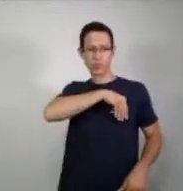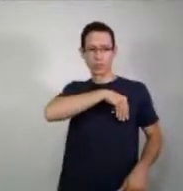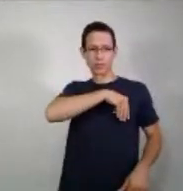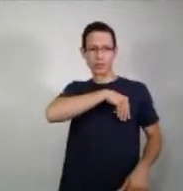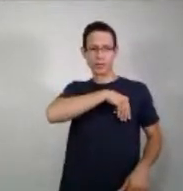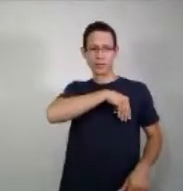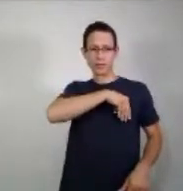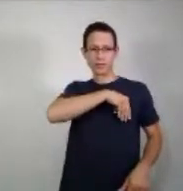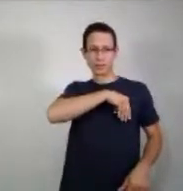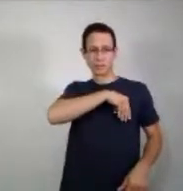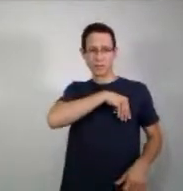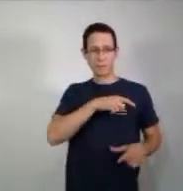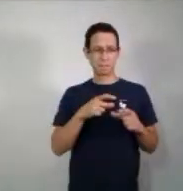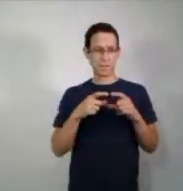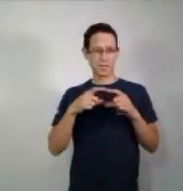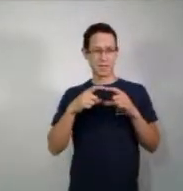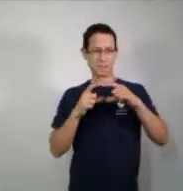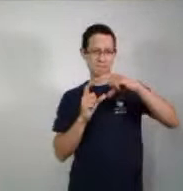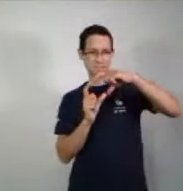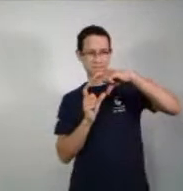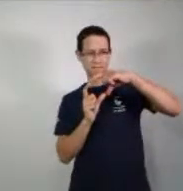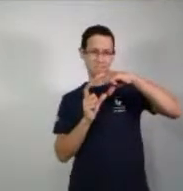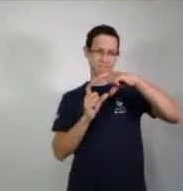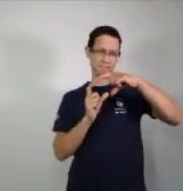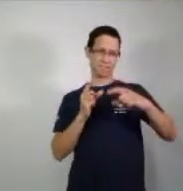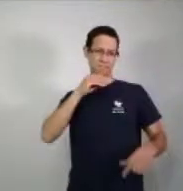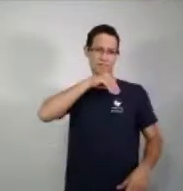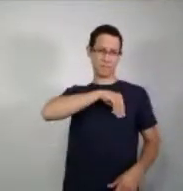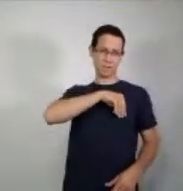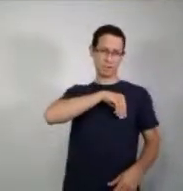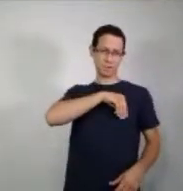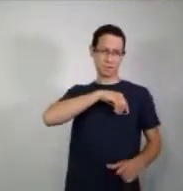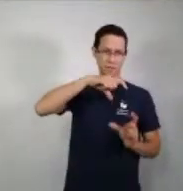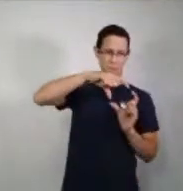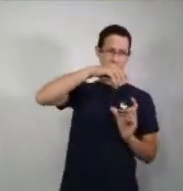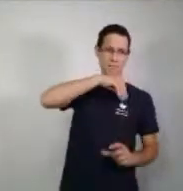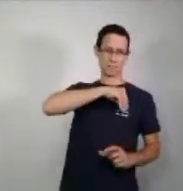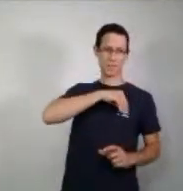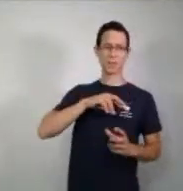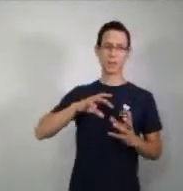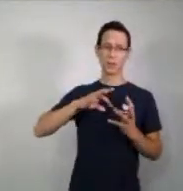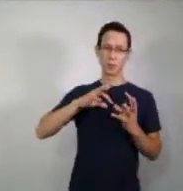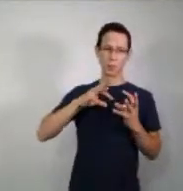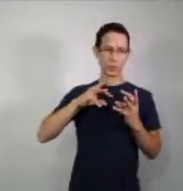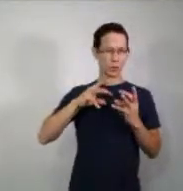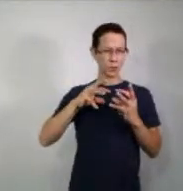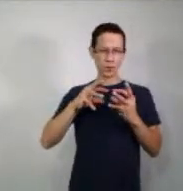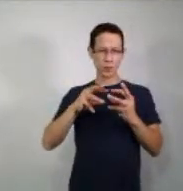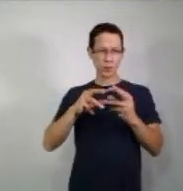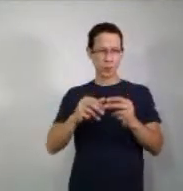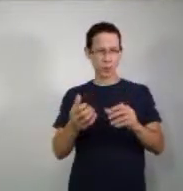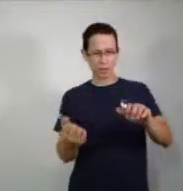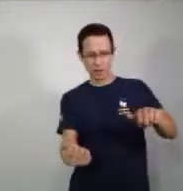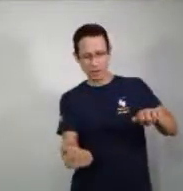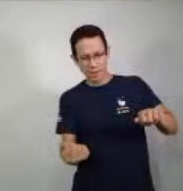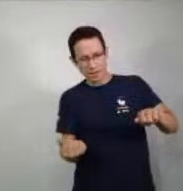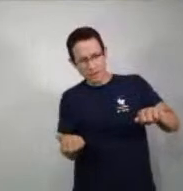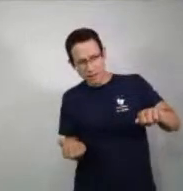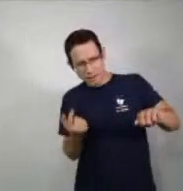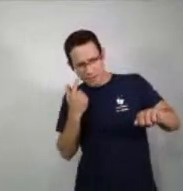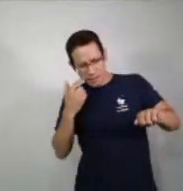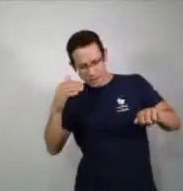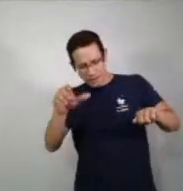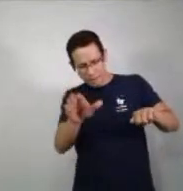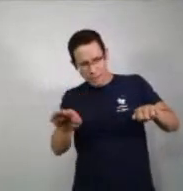diários pequenininhos, pequenininhos. Então, estavam todos os diários naquela gaveta,